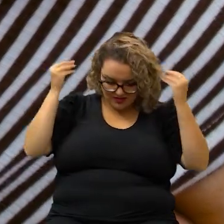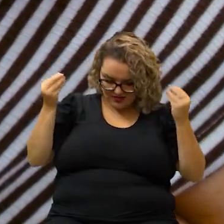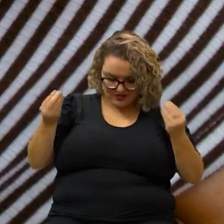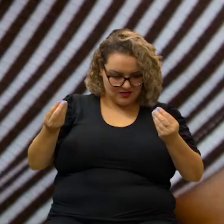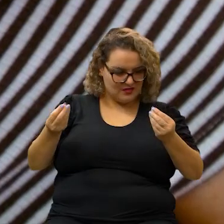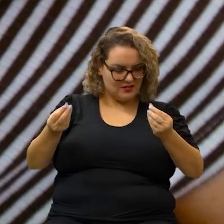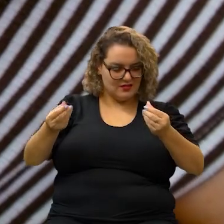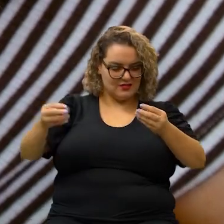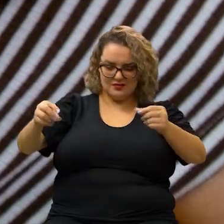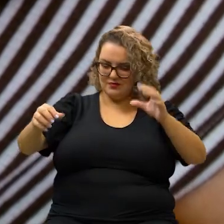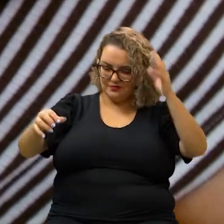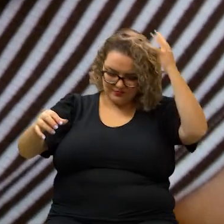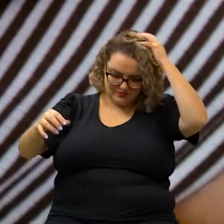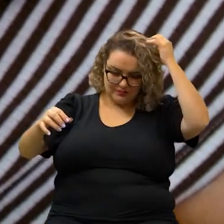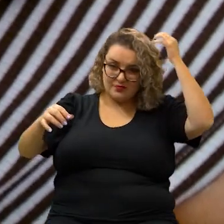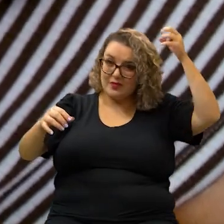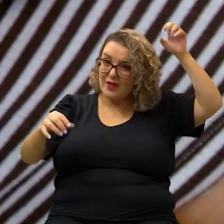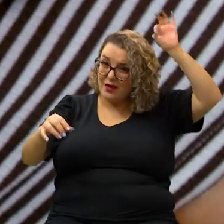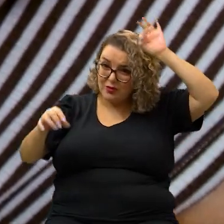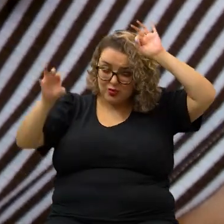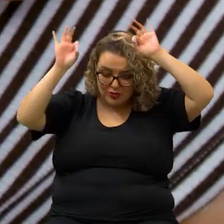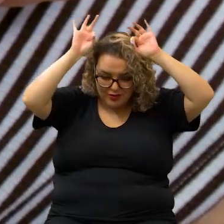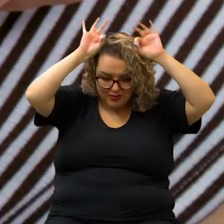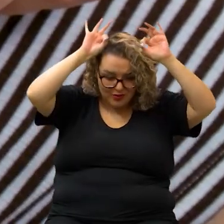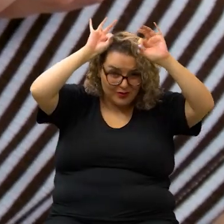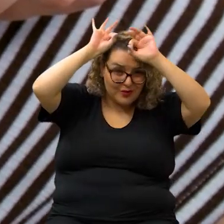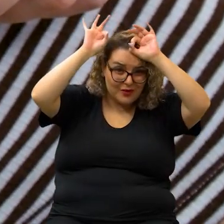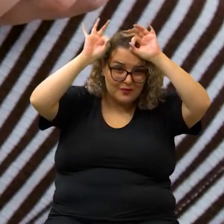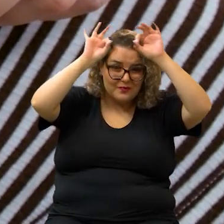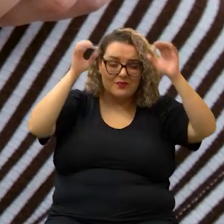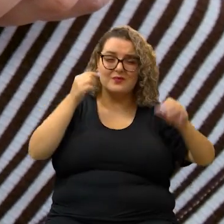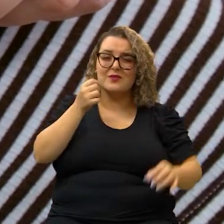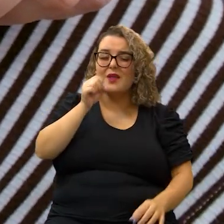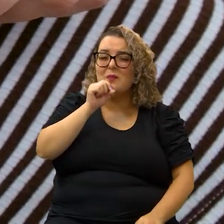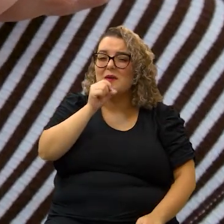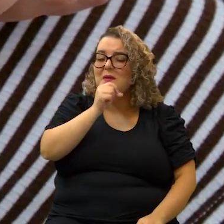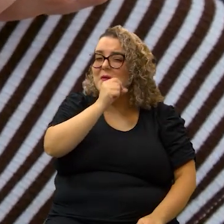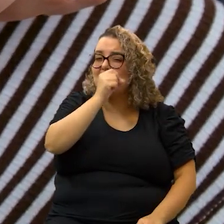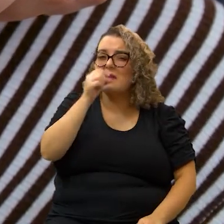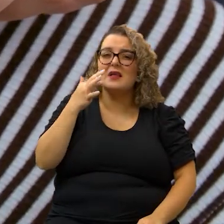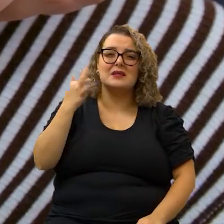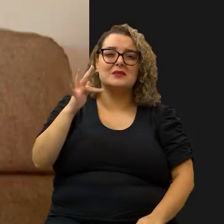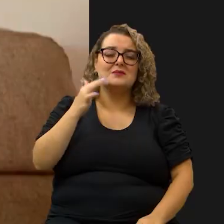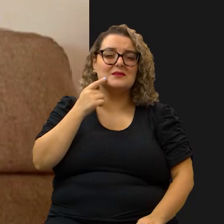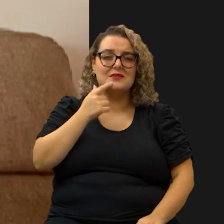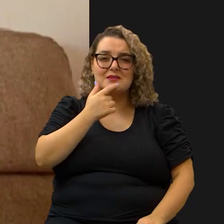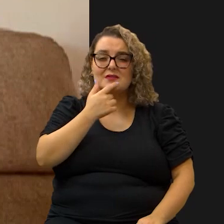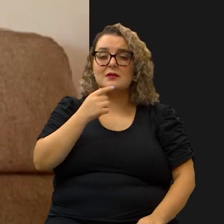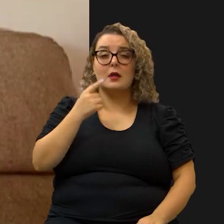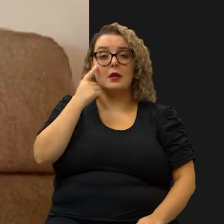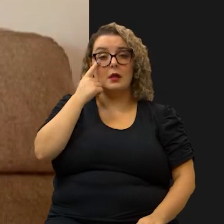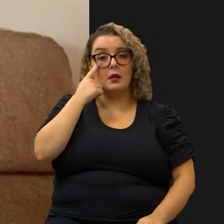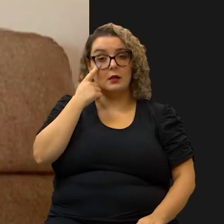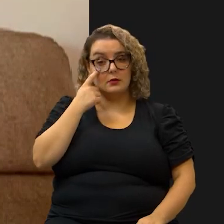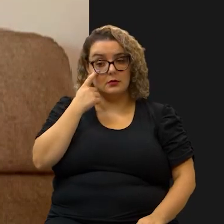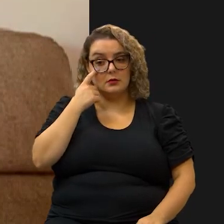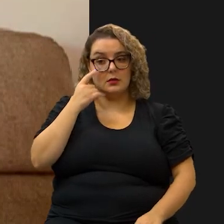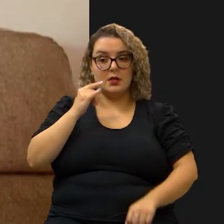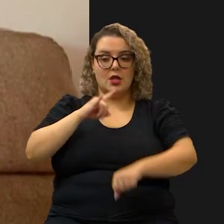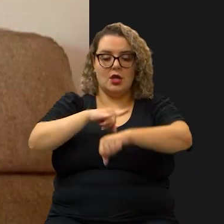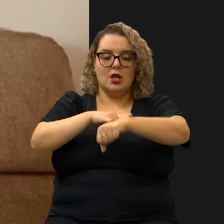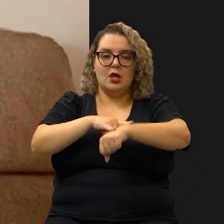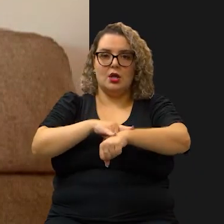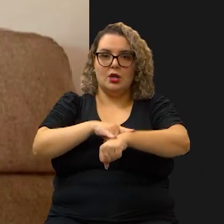cabelo, fazendo rarefação do couro cabeludo, até áreas de falha, afta na boca, anemia, espuma